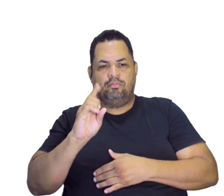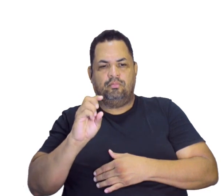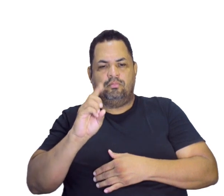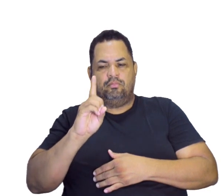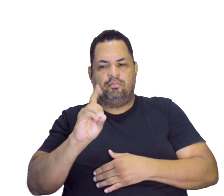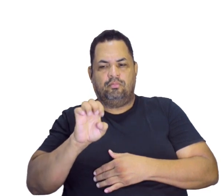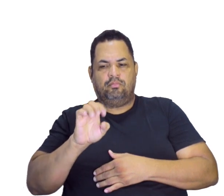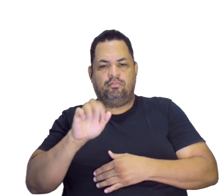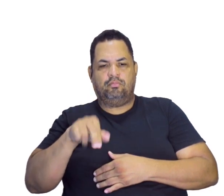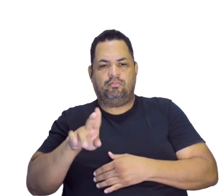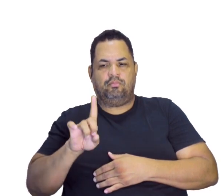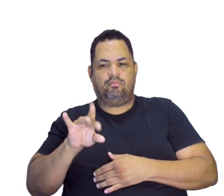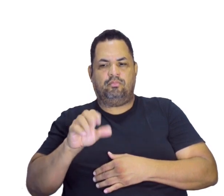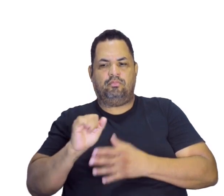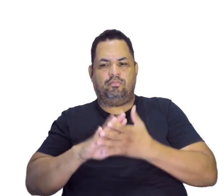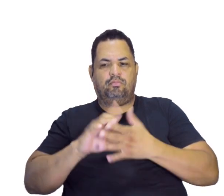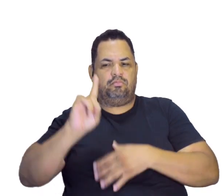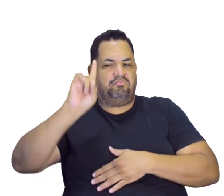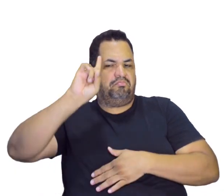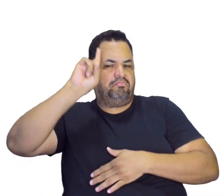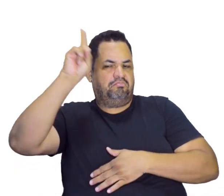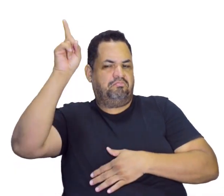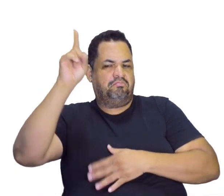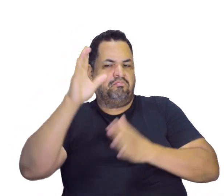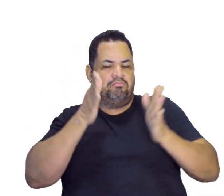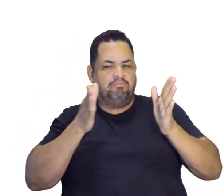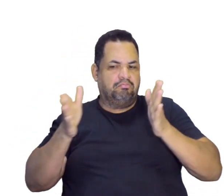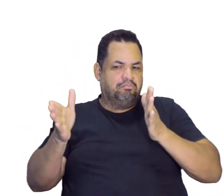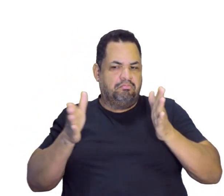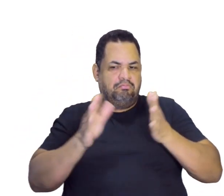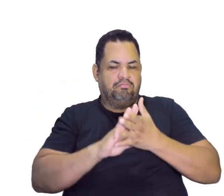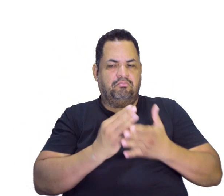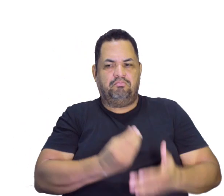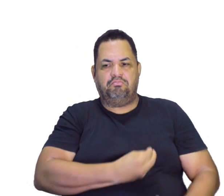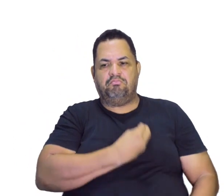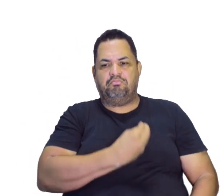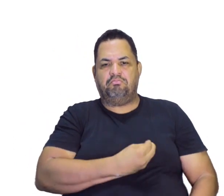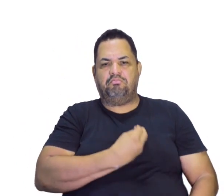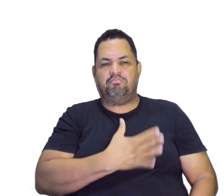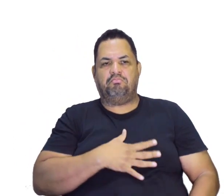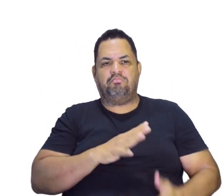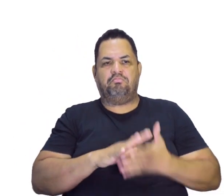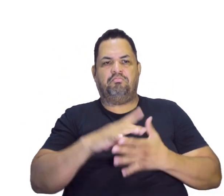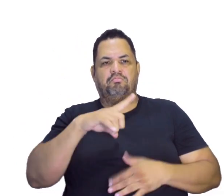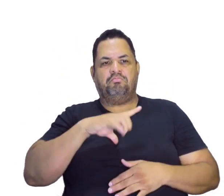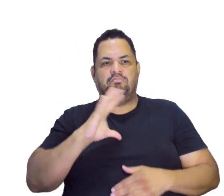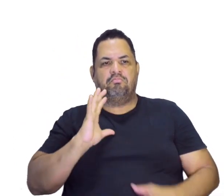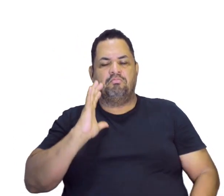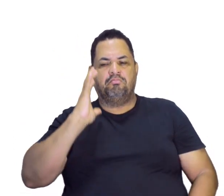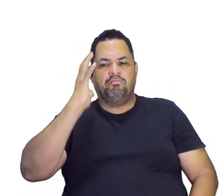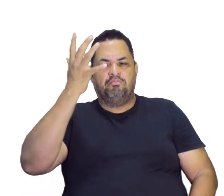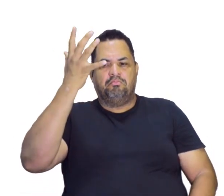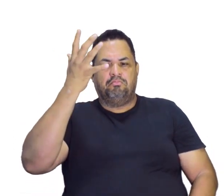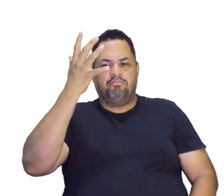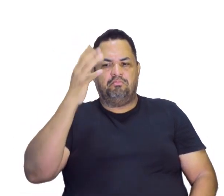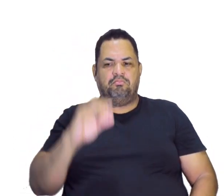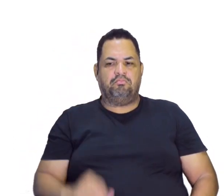grande intelectual do seu tempo, da sua época, né? Com a sua grande capacidade